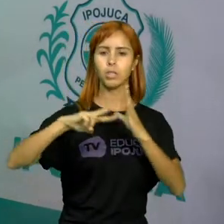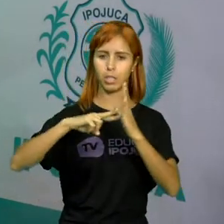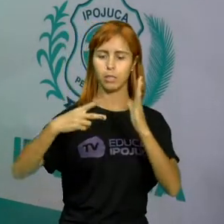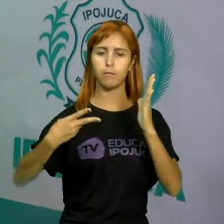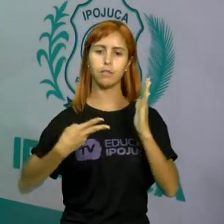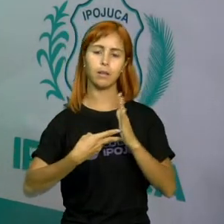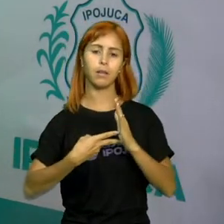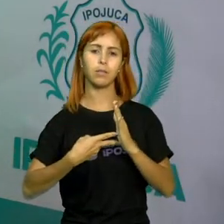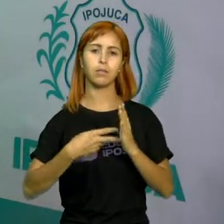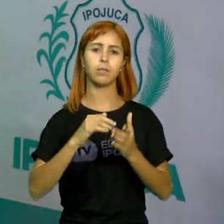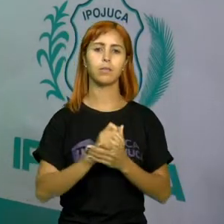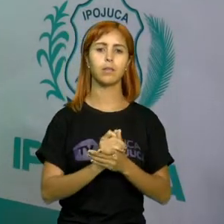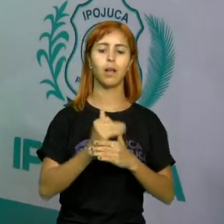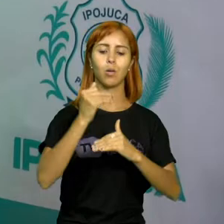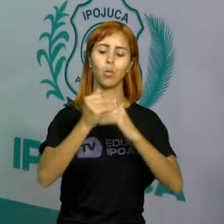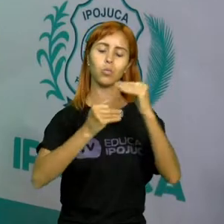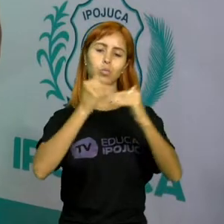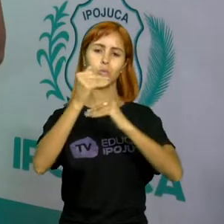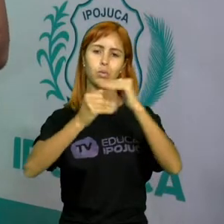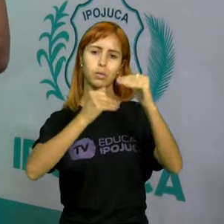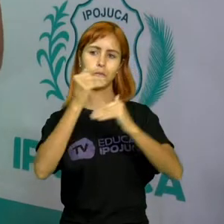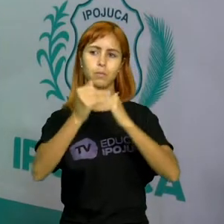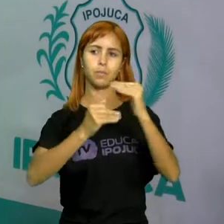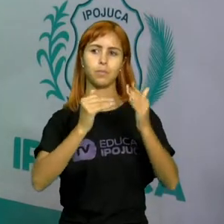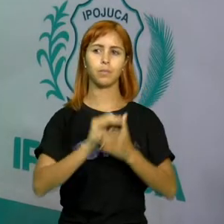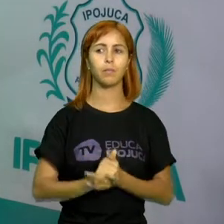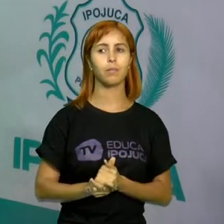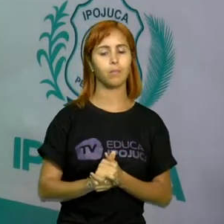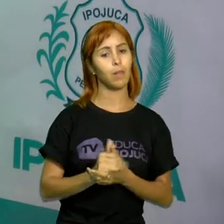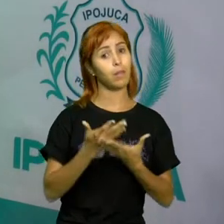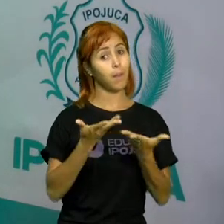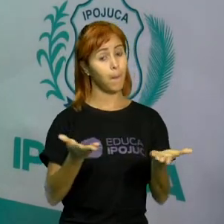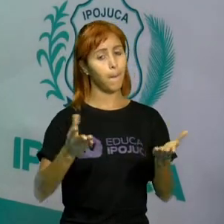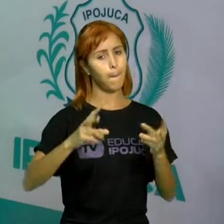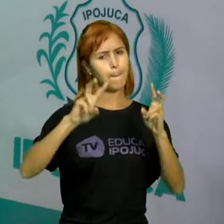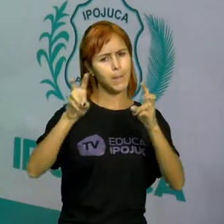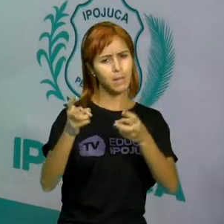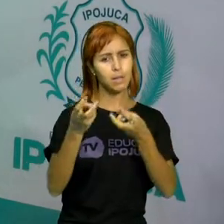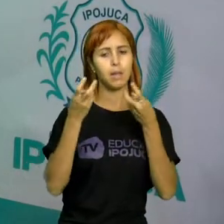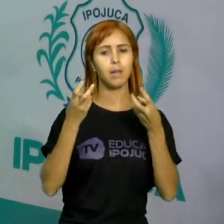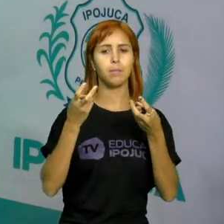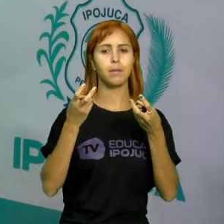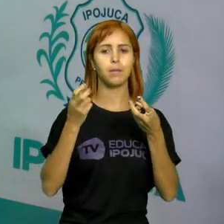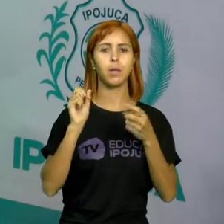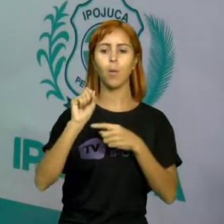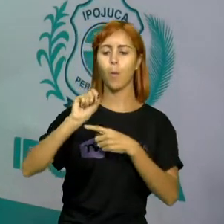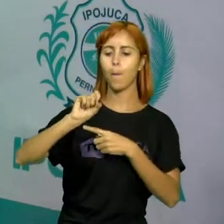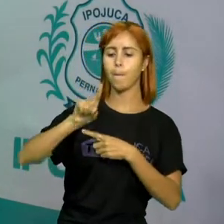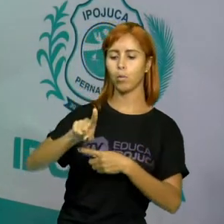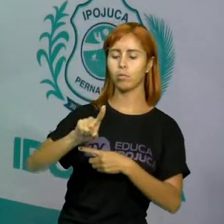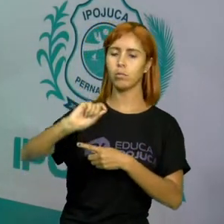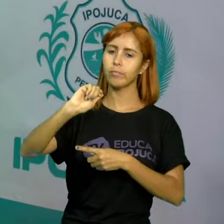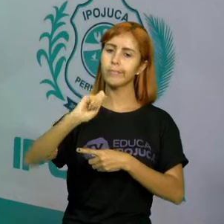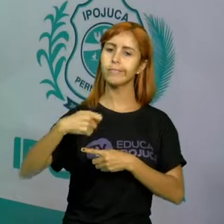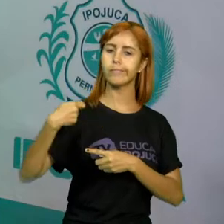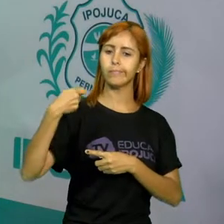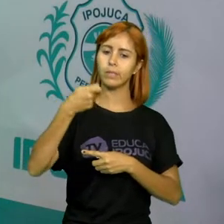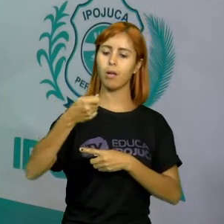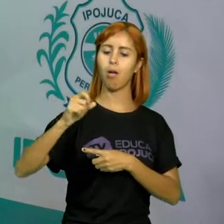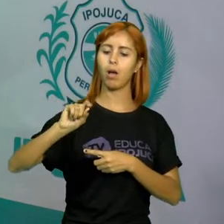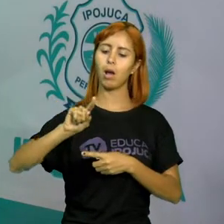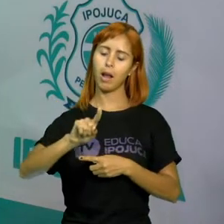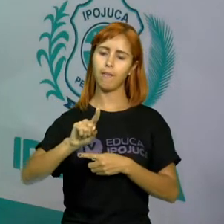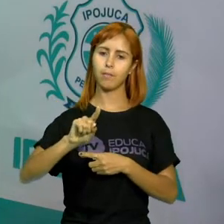significados, vai dar a construção. Logo, a gente percebe que o ponto é um sinal gráfico